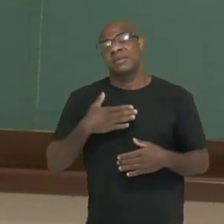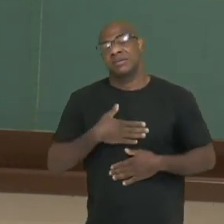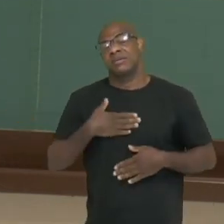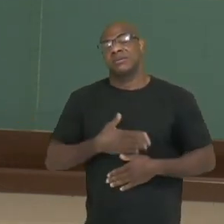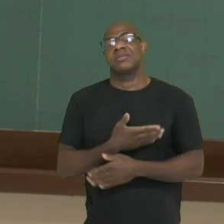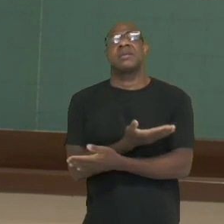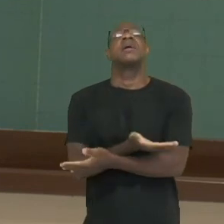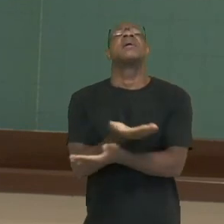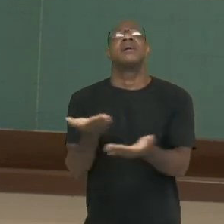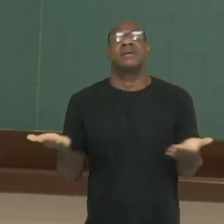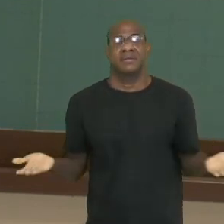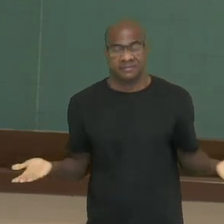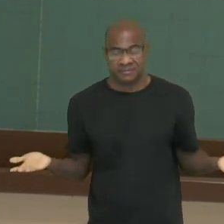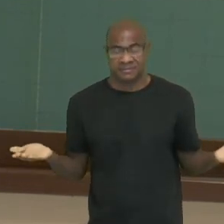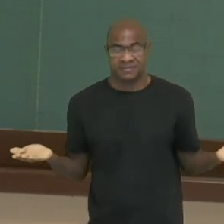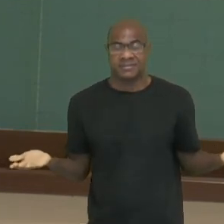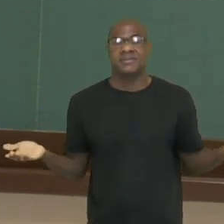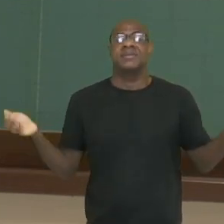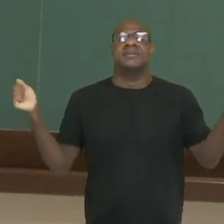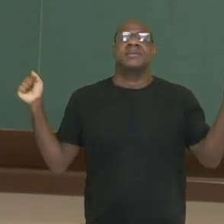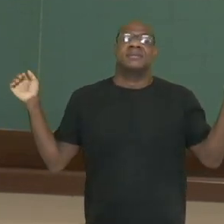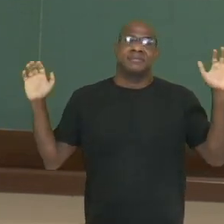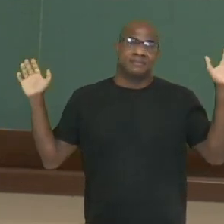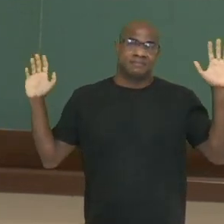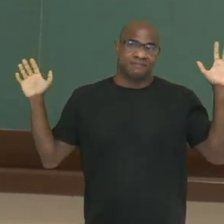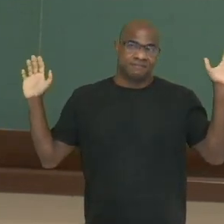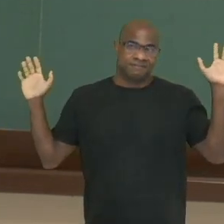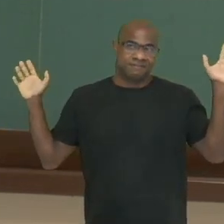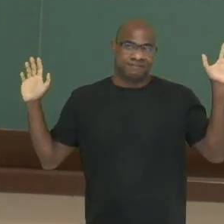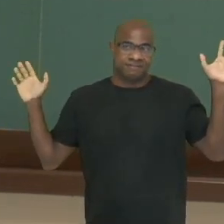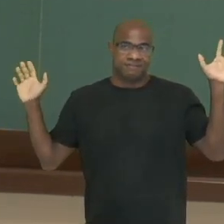nós falamos sobre teatro de rua. Espero que vocês